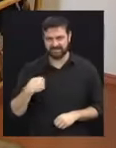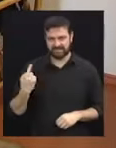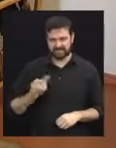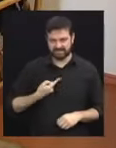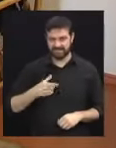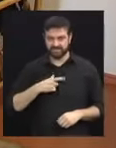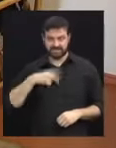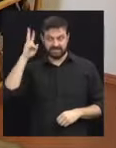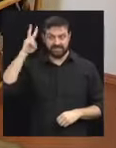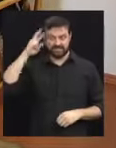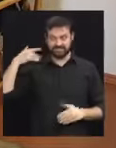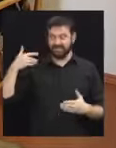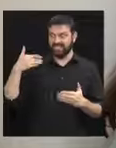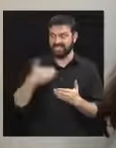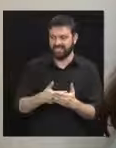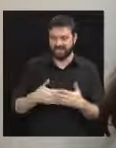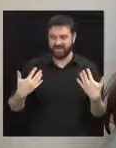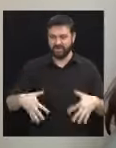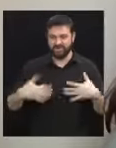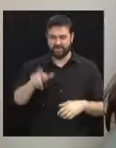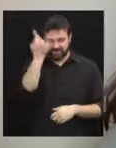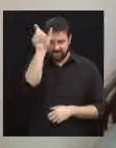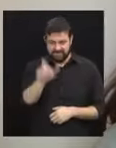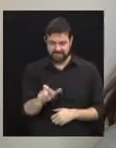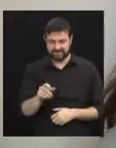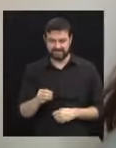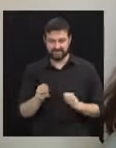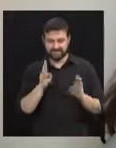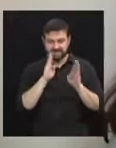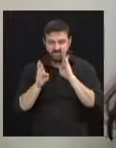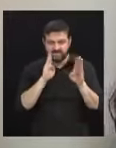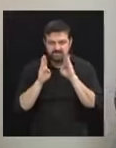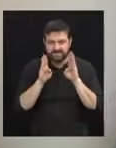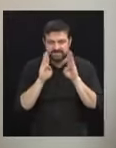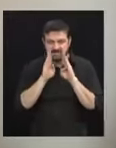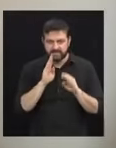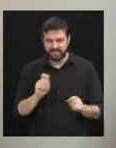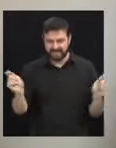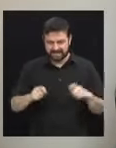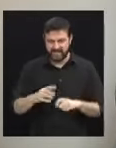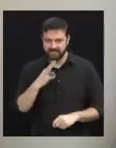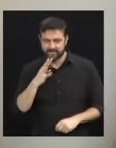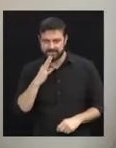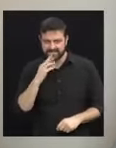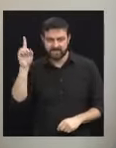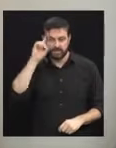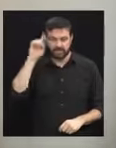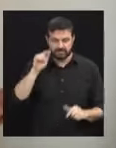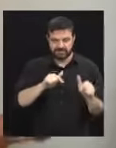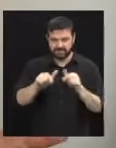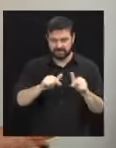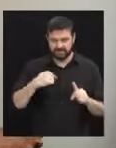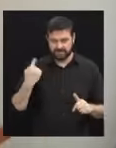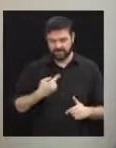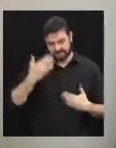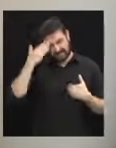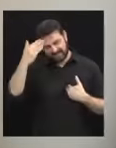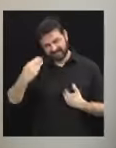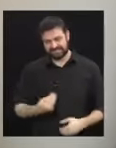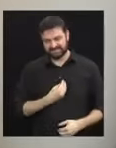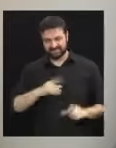tinha muito mais história para contar. Obrigada. Mas você segue aí a página da Like Bichos no Facebook e você vai poder acompanhar diariamente o trabalho deles. A gente agradece a sua